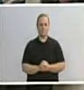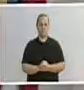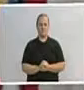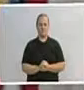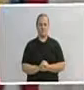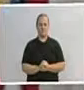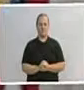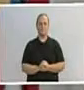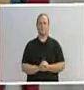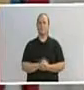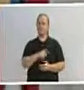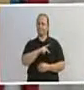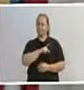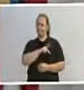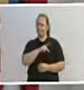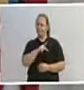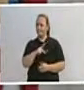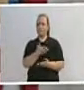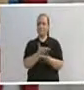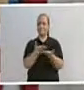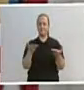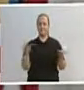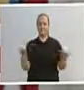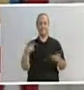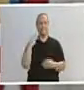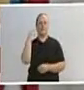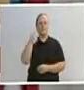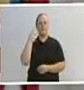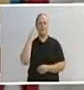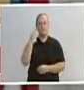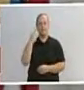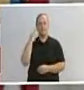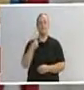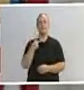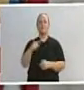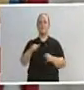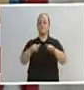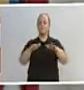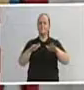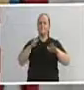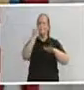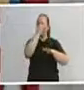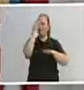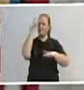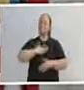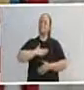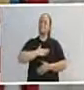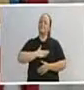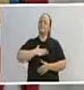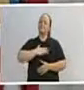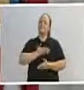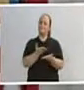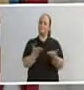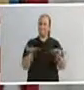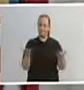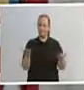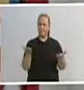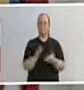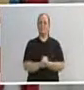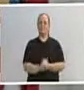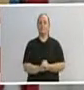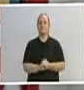Senhor presidente, senhores vereadores, senhoras e senhores do plenário, minha saudação, como também